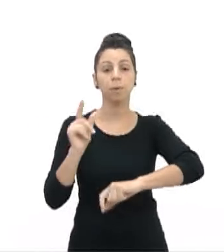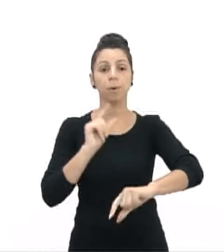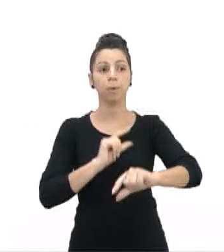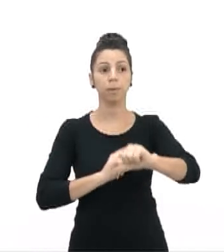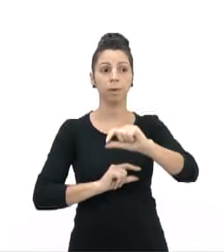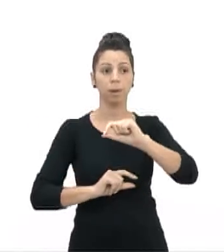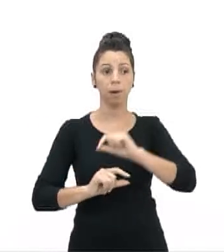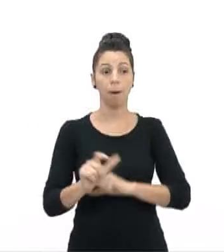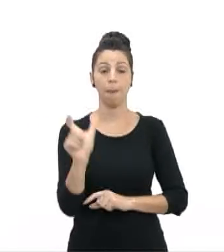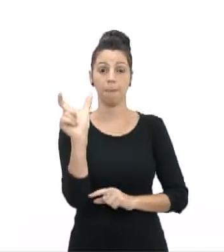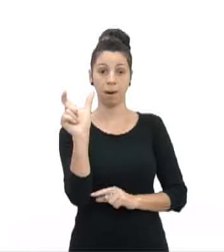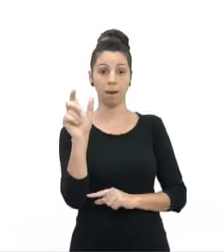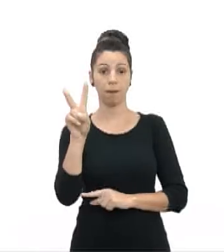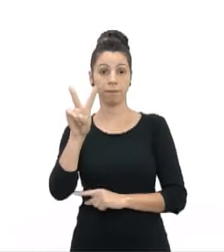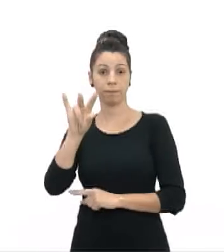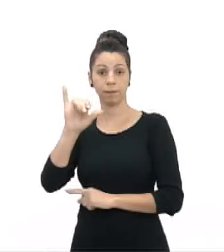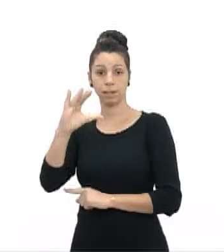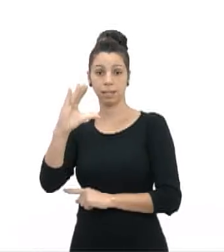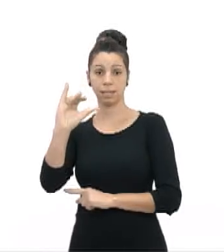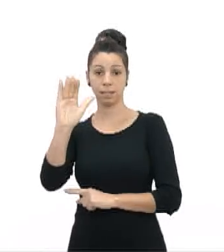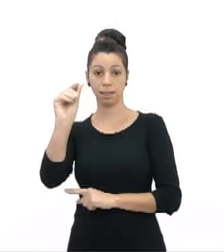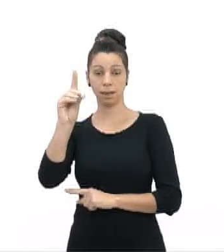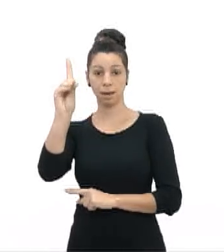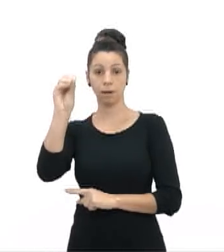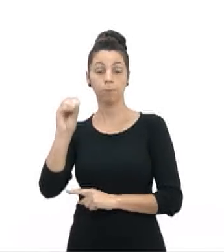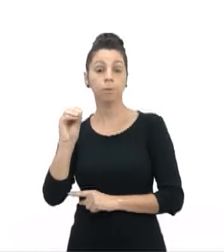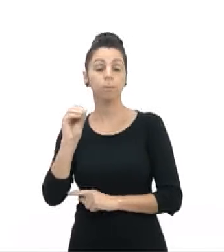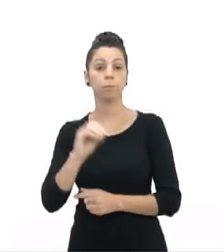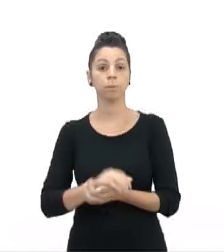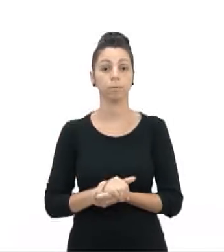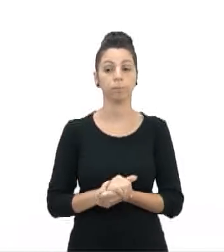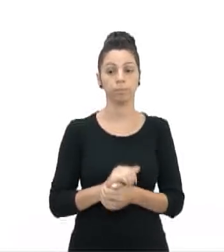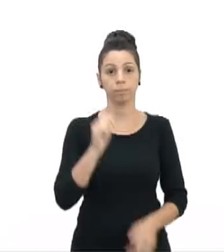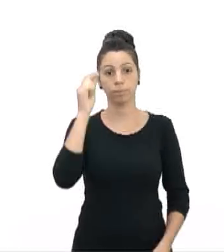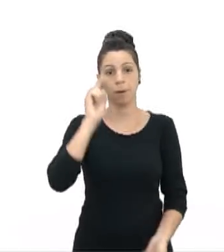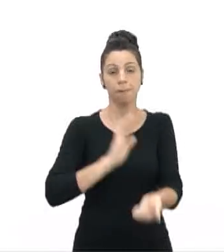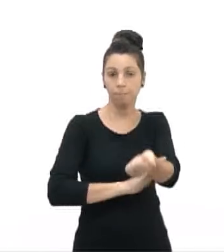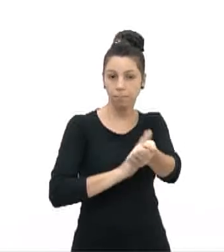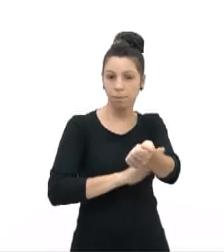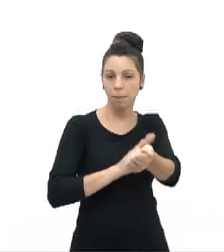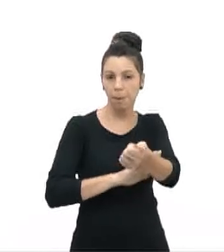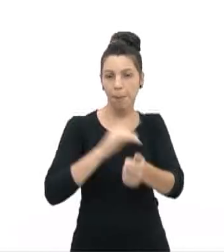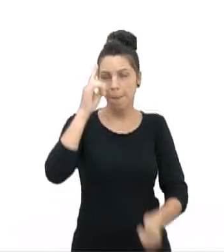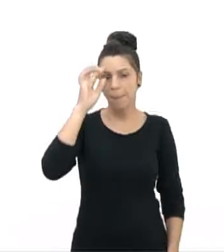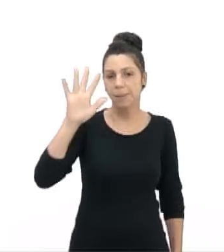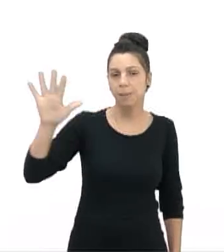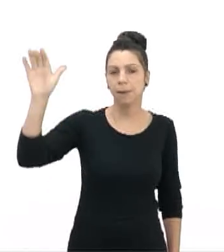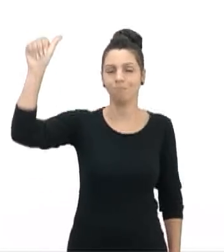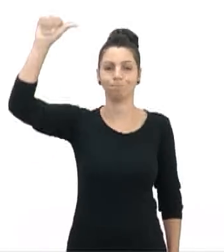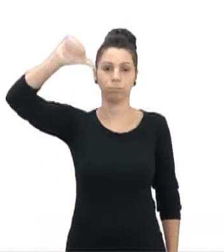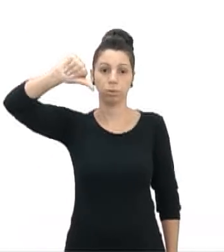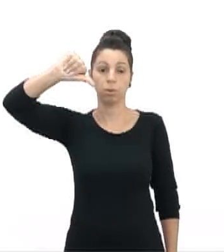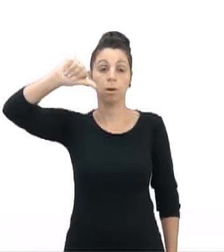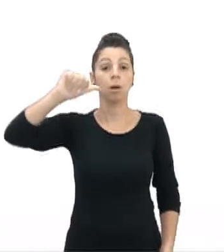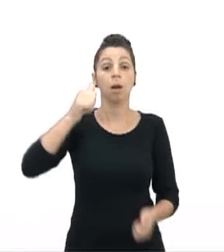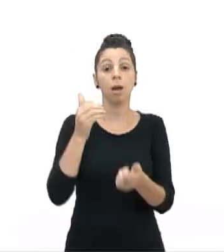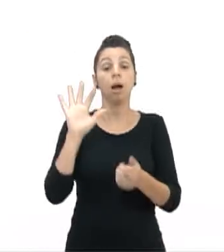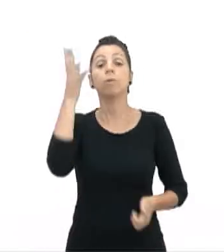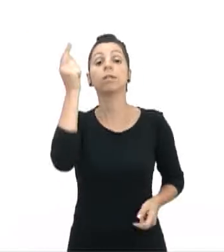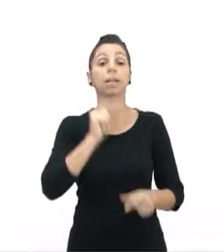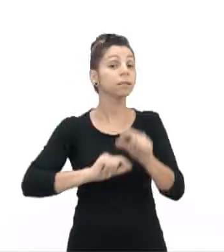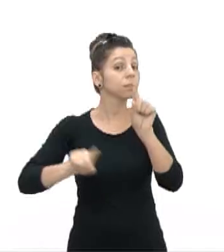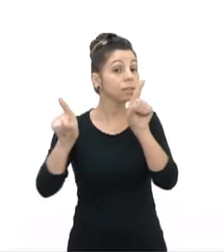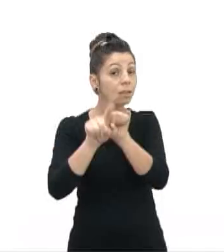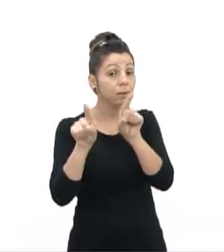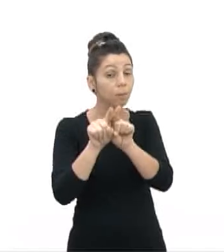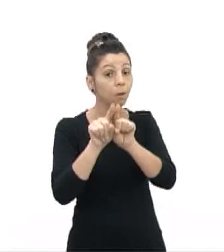boa palavra, porque às vezes a gente está viciado mesmo em pensar negativo, acontece com o positivo. Então a gente pode, né, usando essa